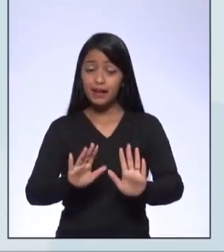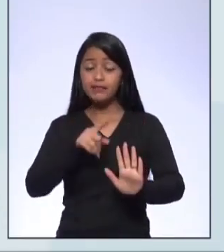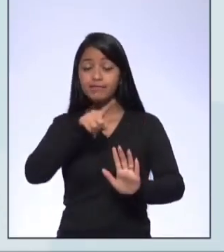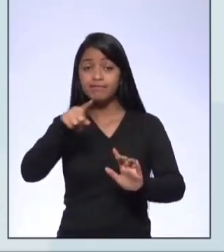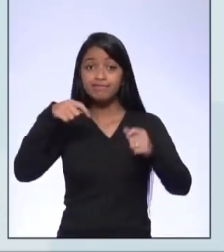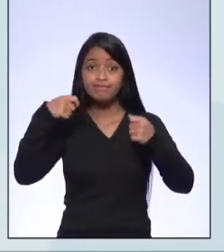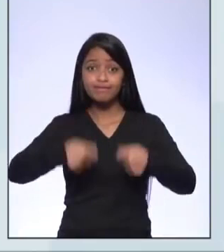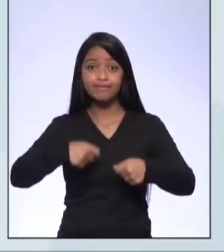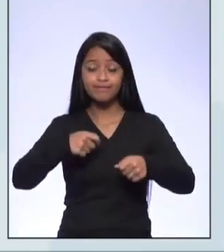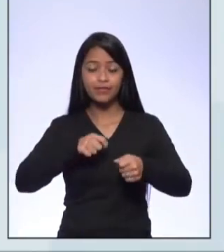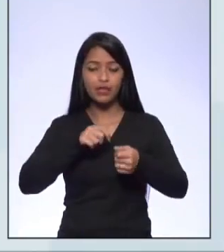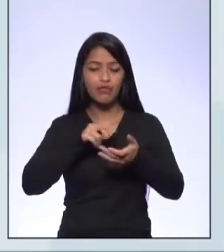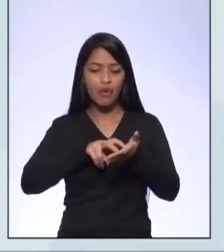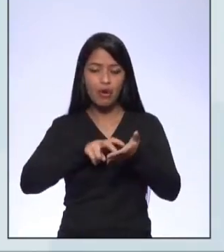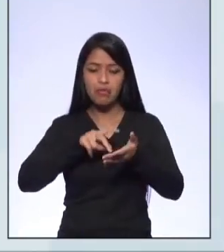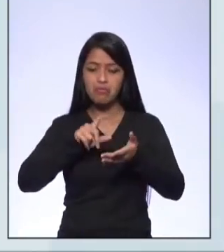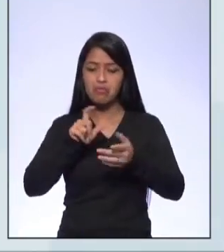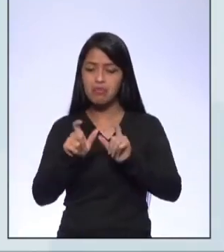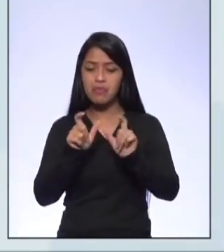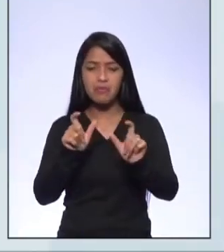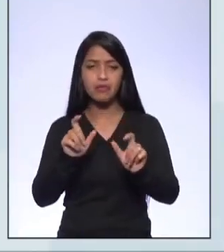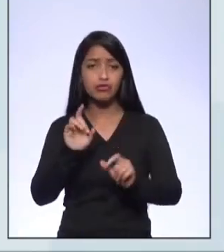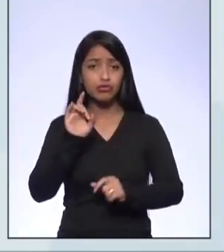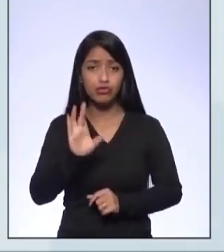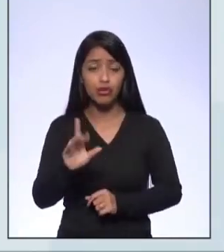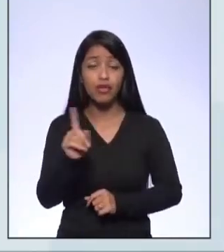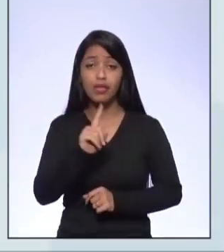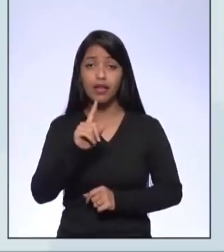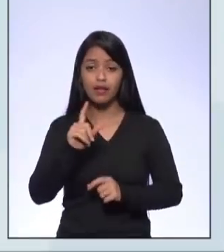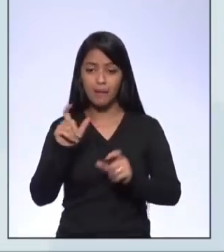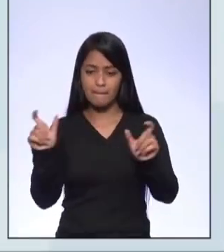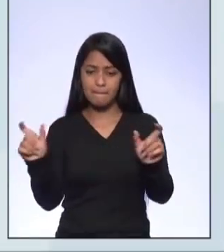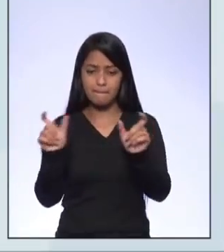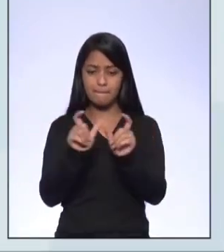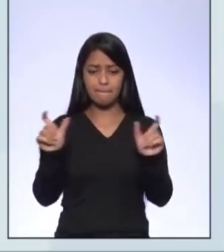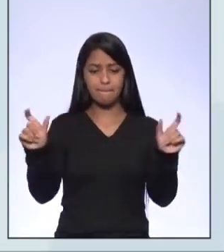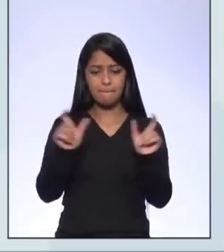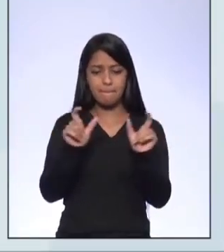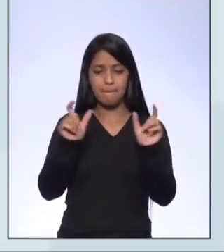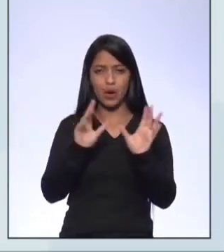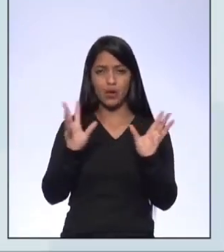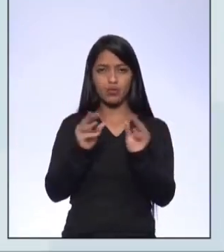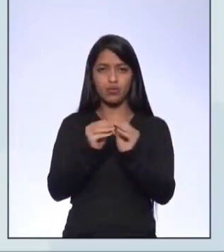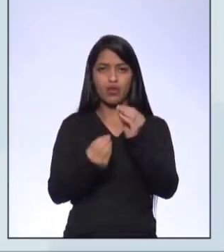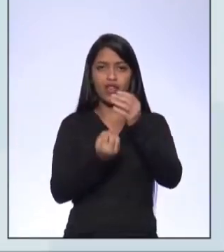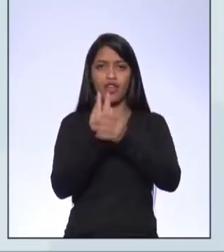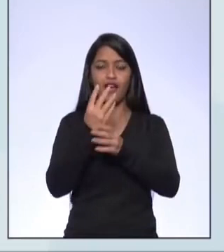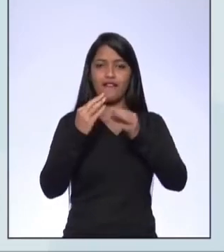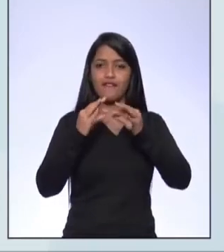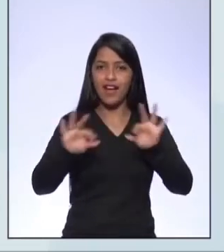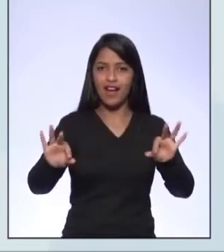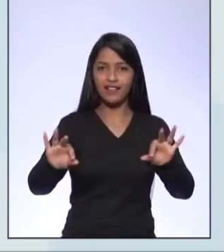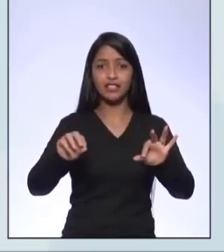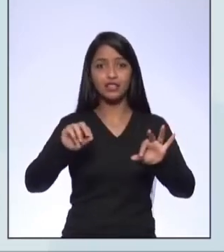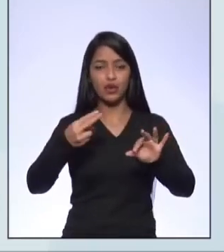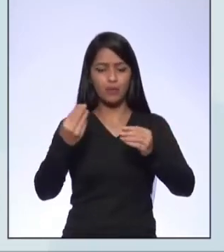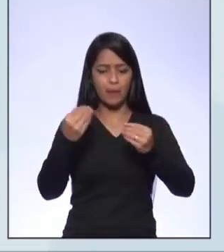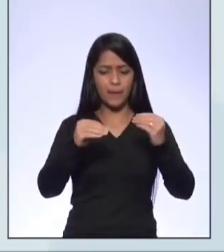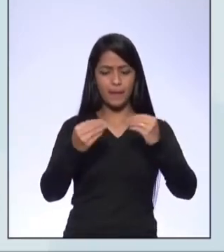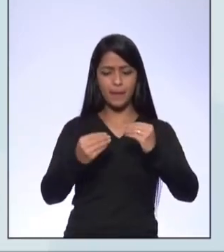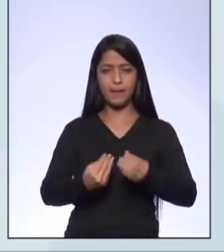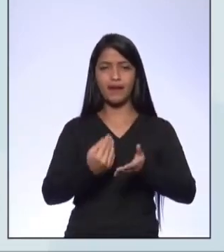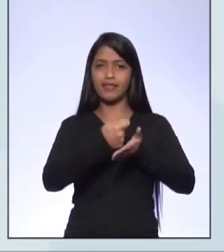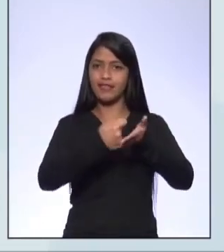colocar num texto para que vocês estejam sempre convivendo com essas palavras e quando vocês precisarem usar essas palavras, elas vêm na cabeça mais rápido,